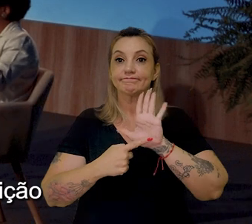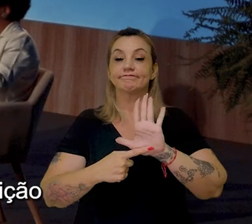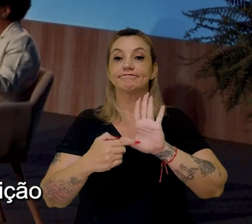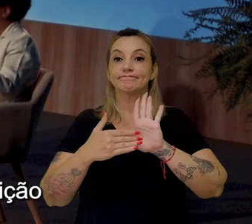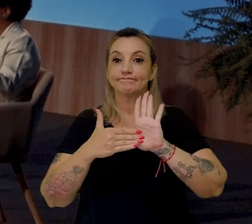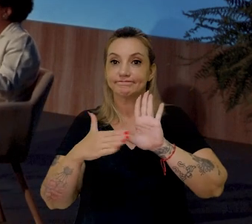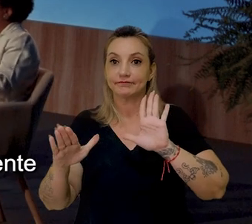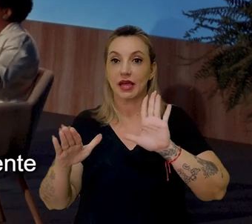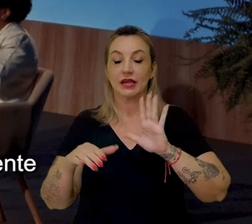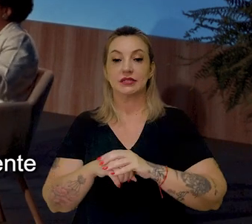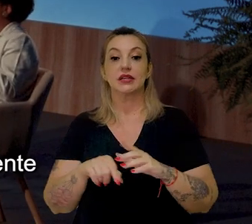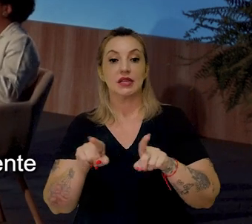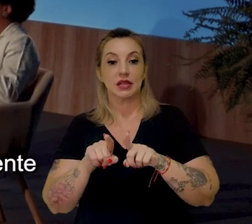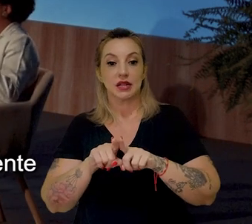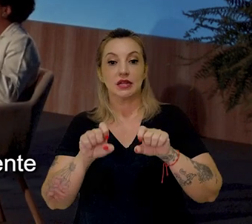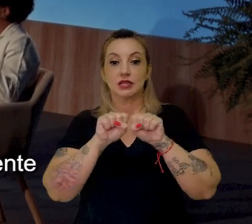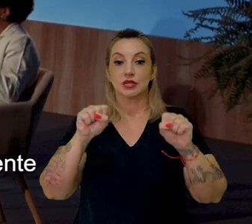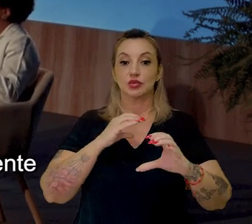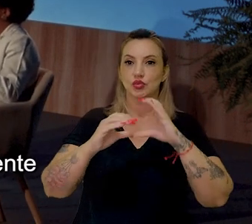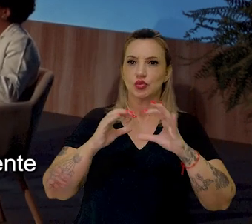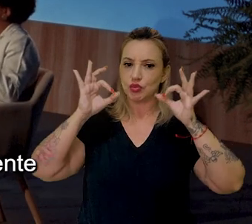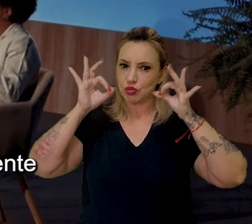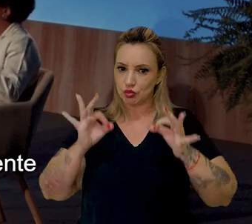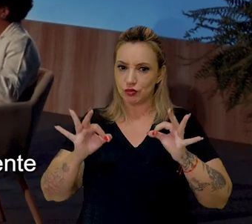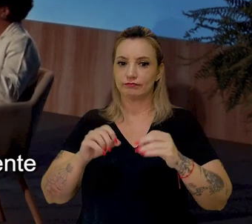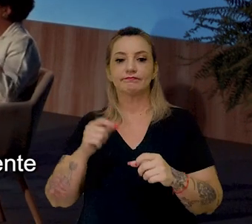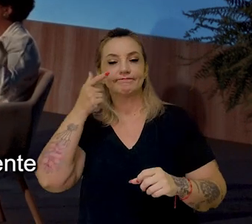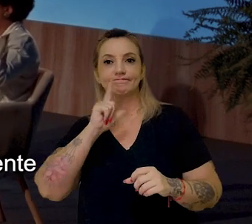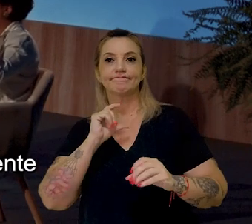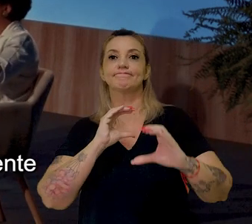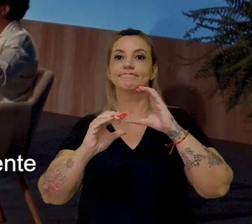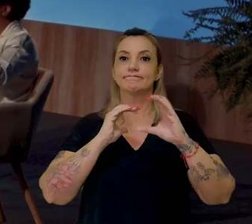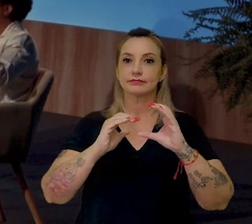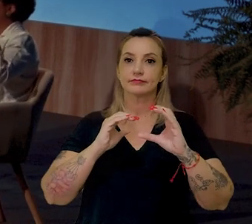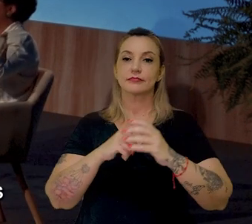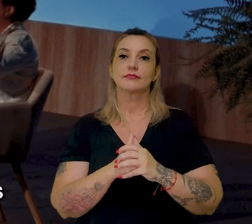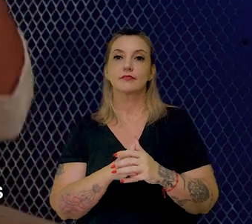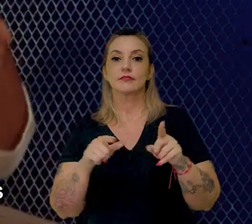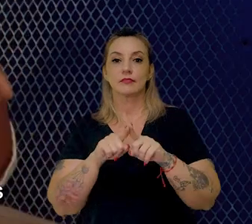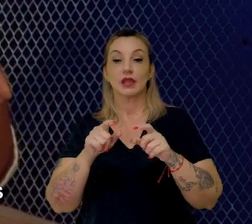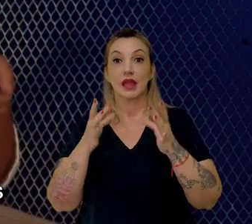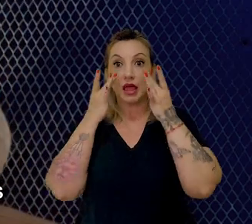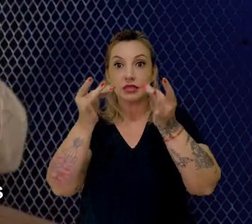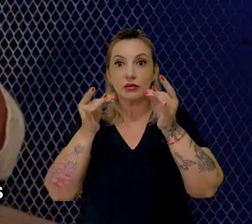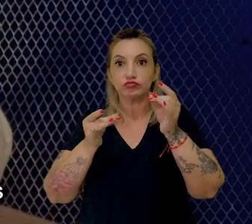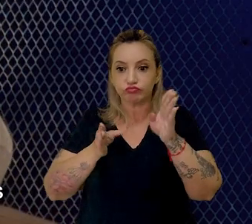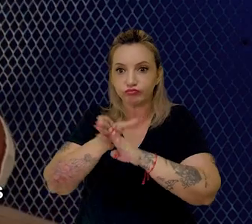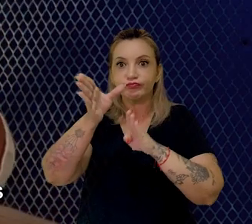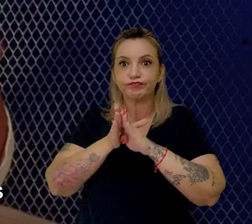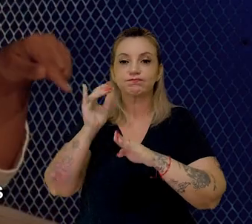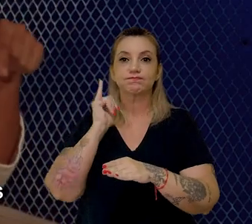em exposição e tem um sistema de comunicação eficiente para conseguir comunicar E alertar As